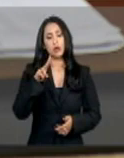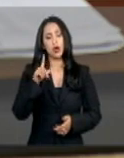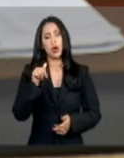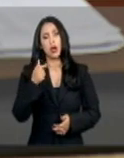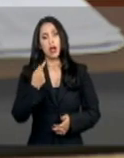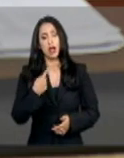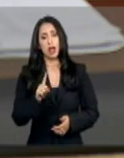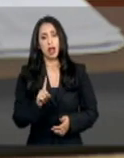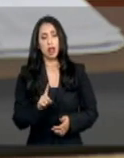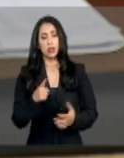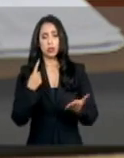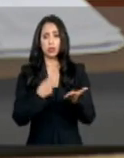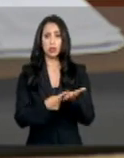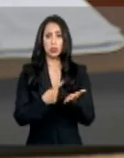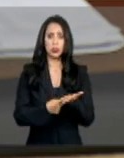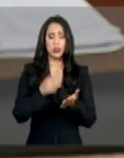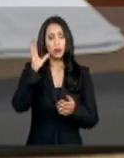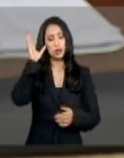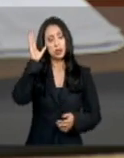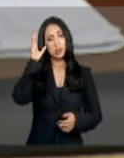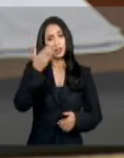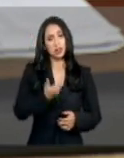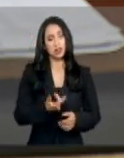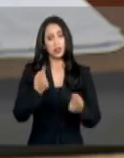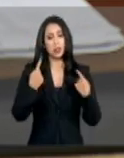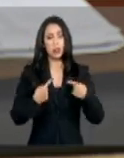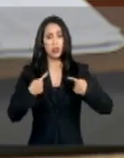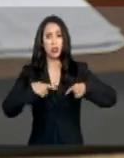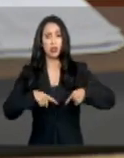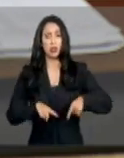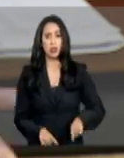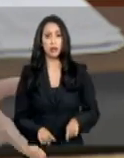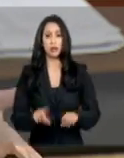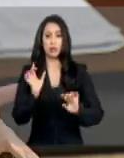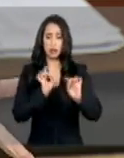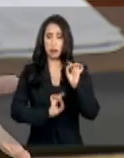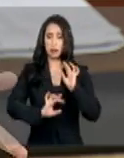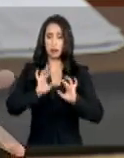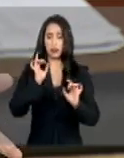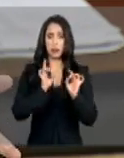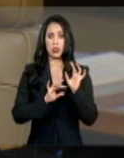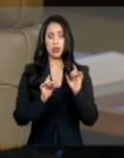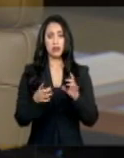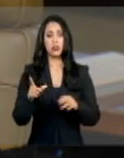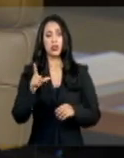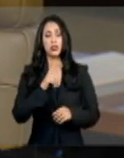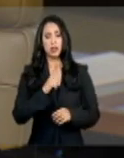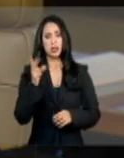ator do acordo atacado mediante extraordinário que preservou